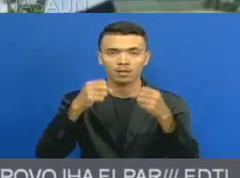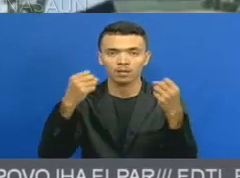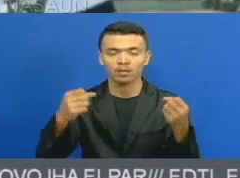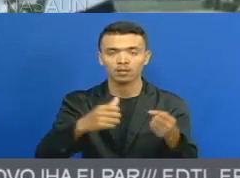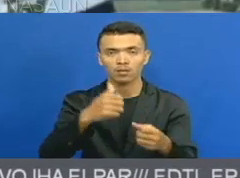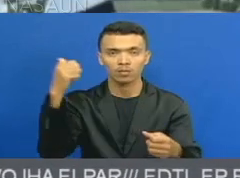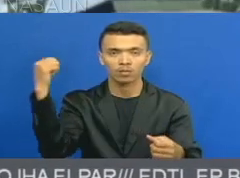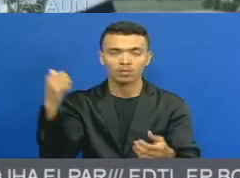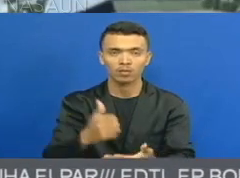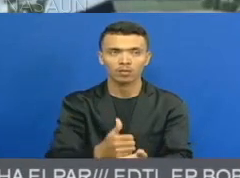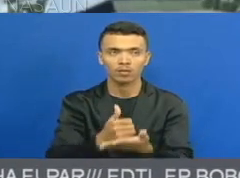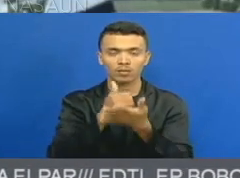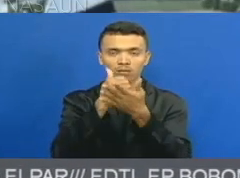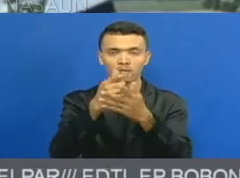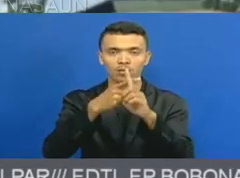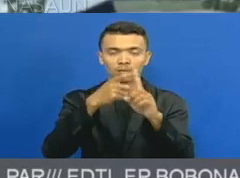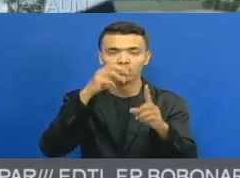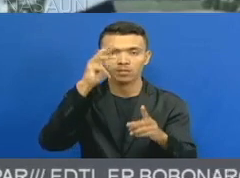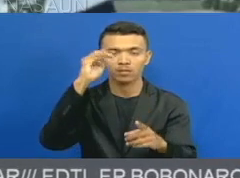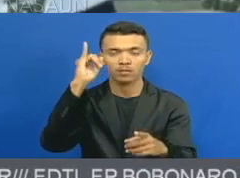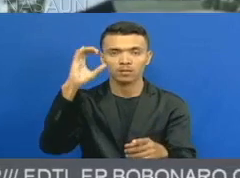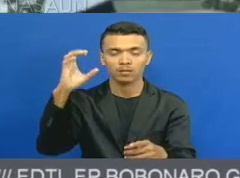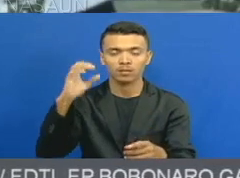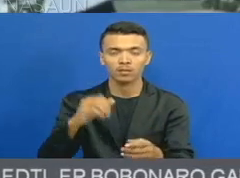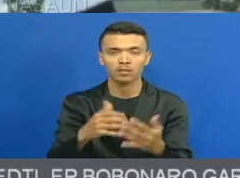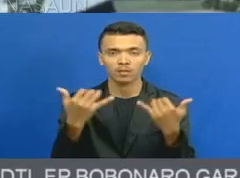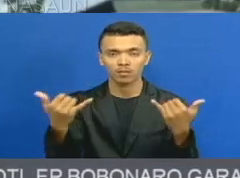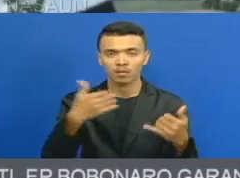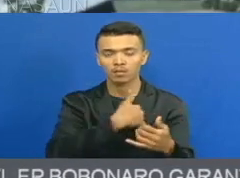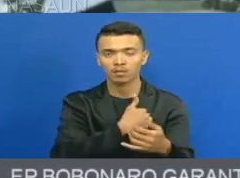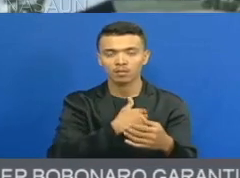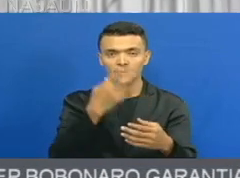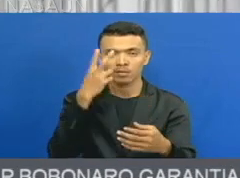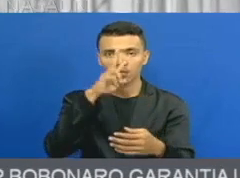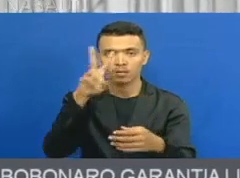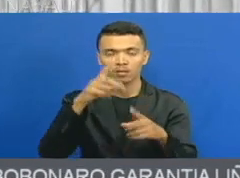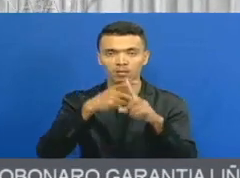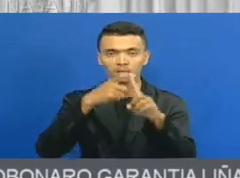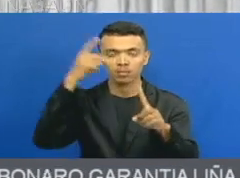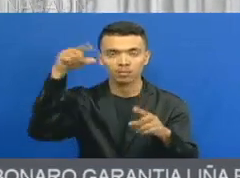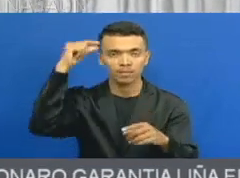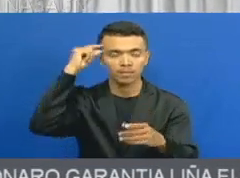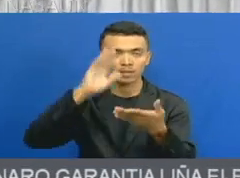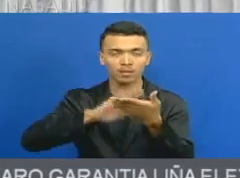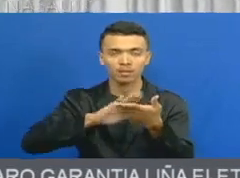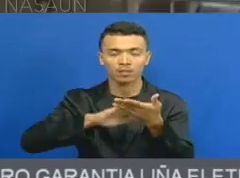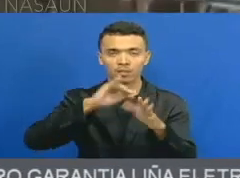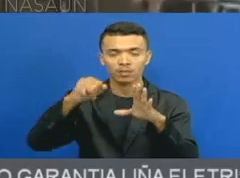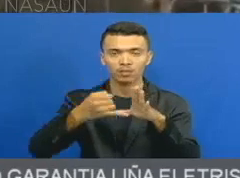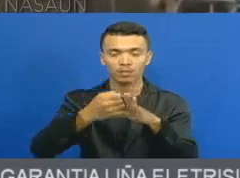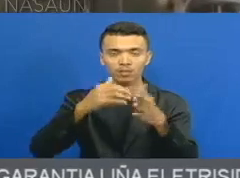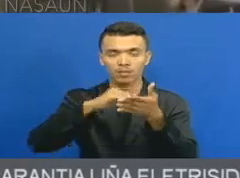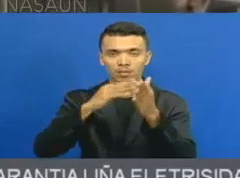osi enersi maybe tu agora nem heta na tesão osi governo tertanto escola repere acumula estudantes osi